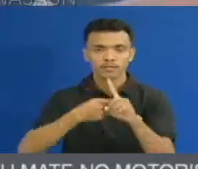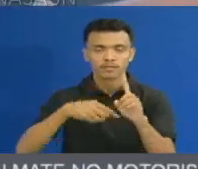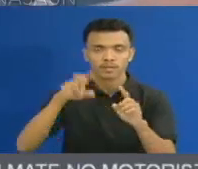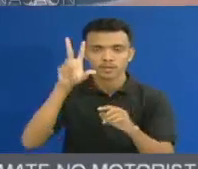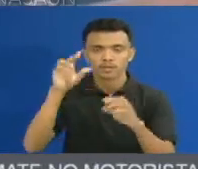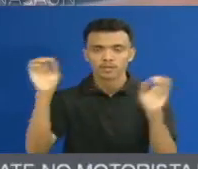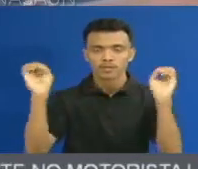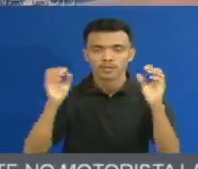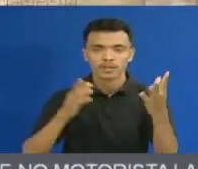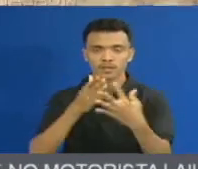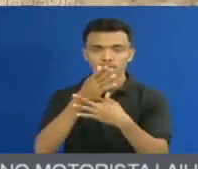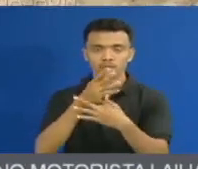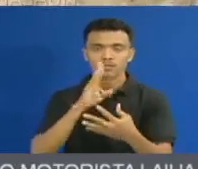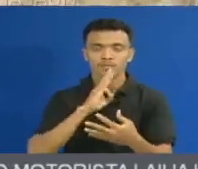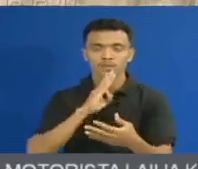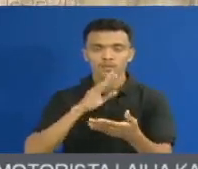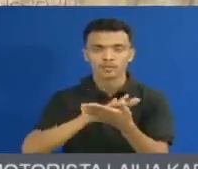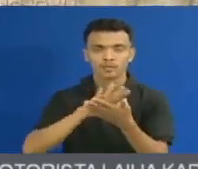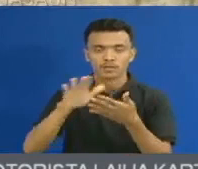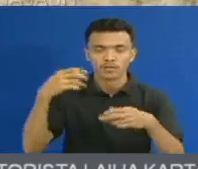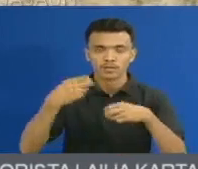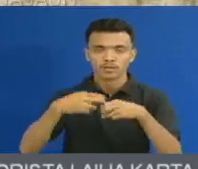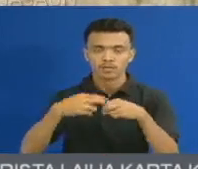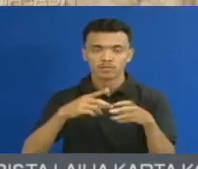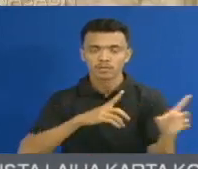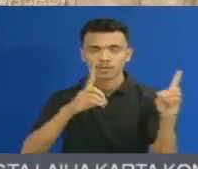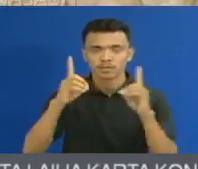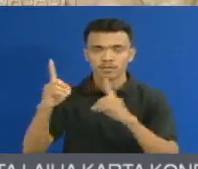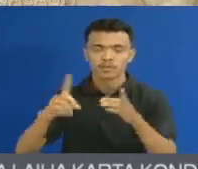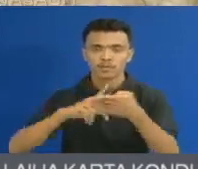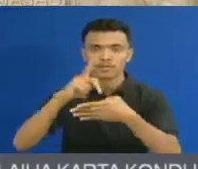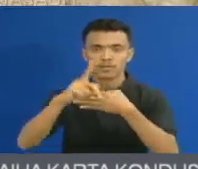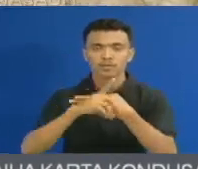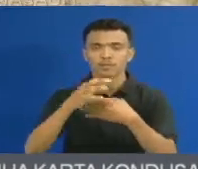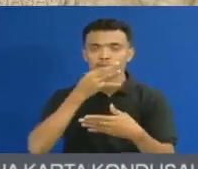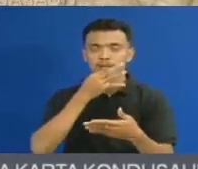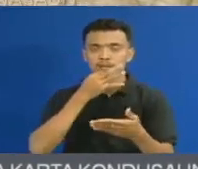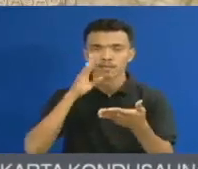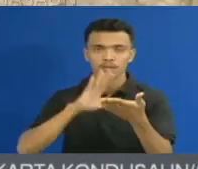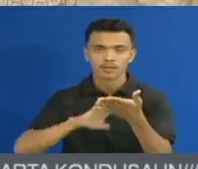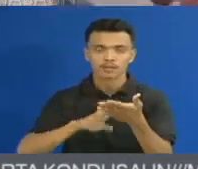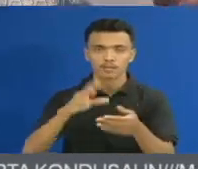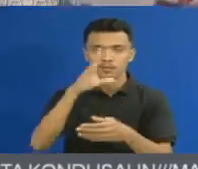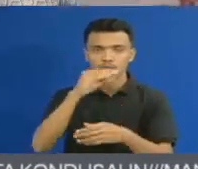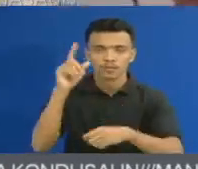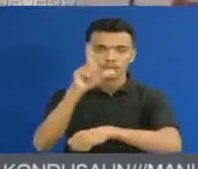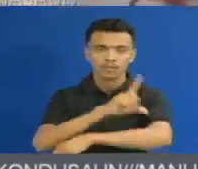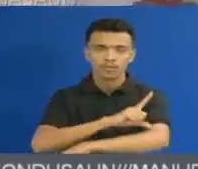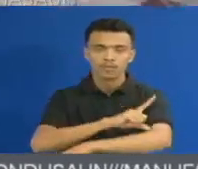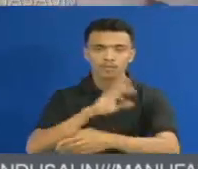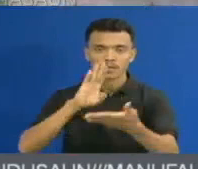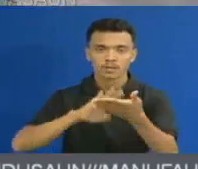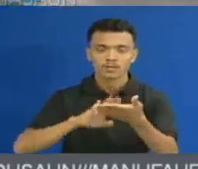Fulantoluona, la acceso bemos, também dificulta teve implementação programa merenda escolar, no cada lorong escola tem